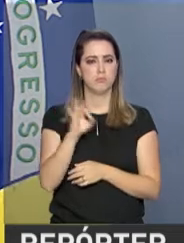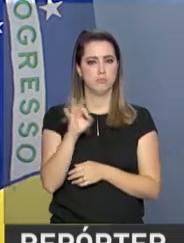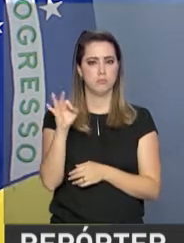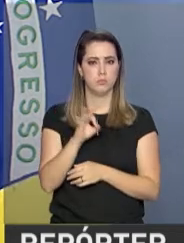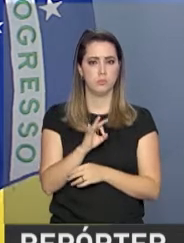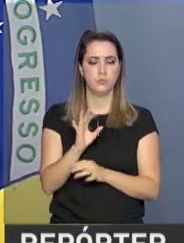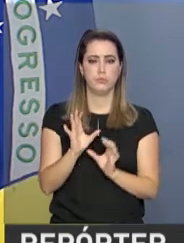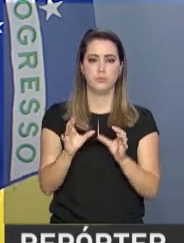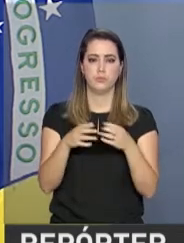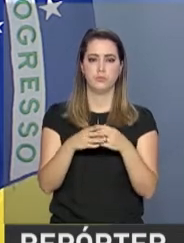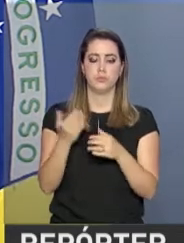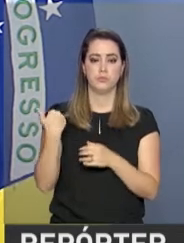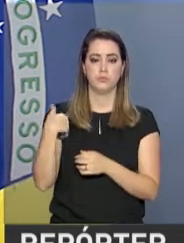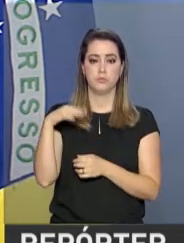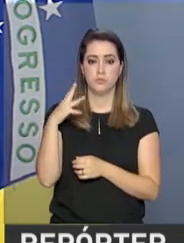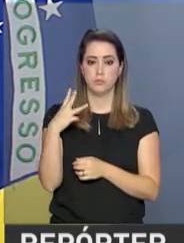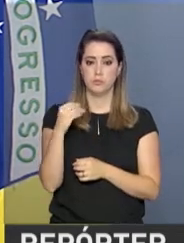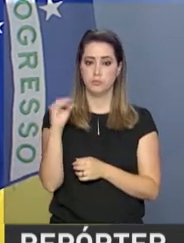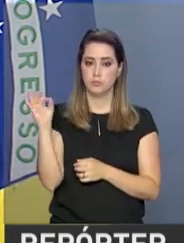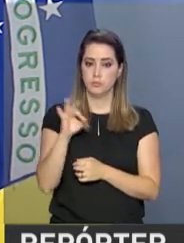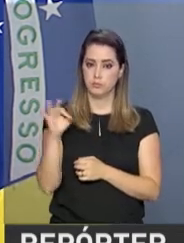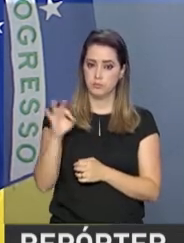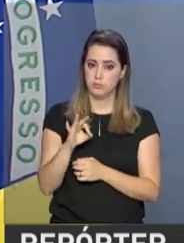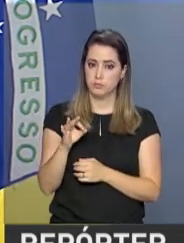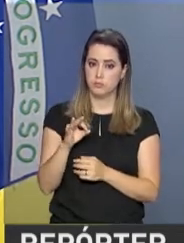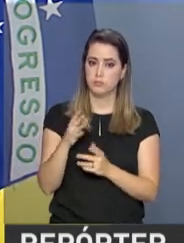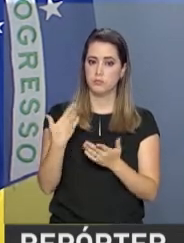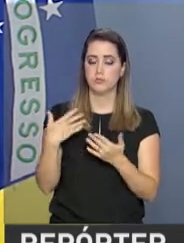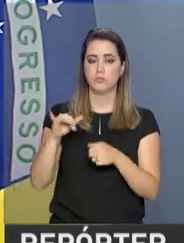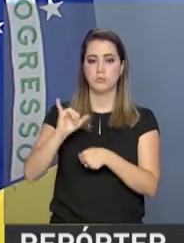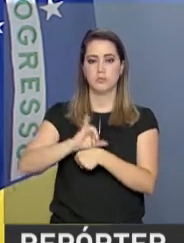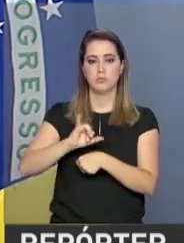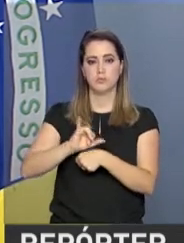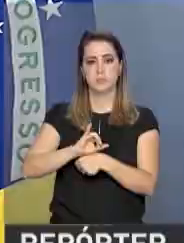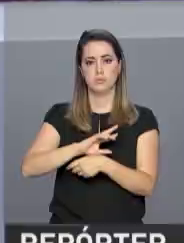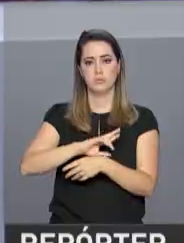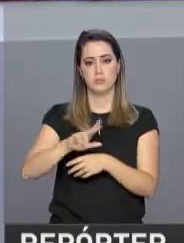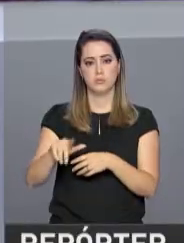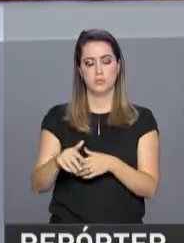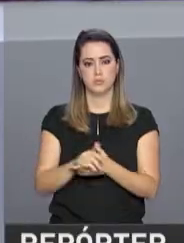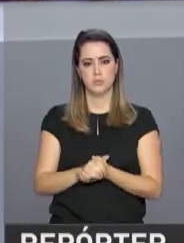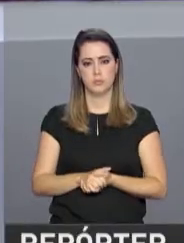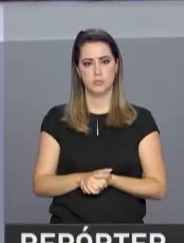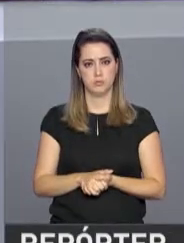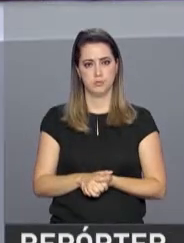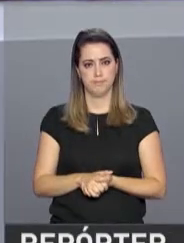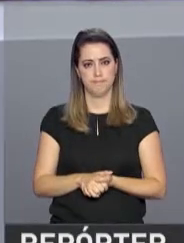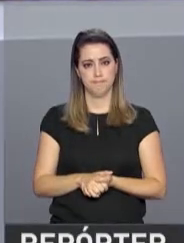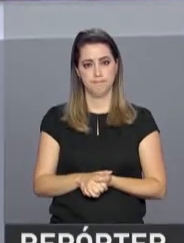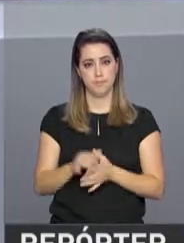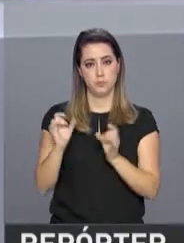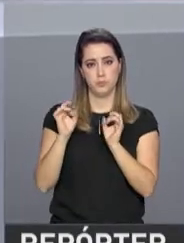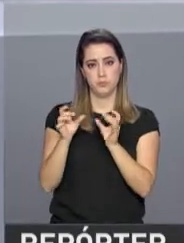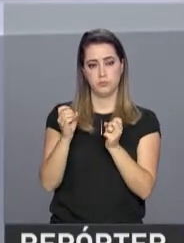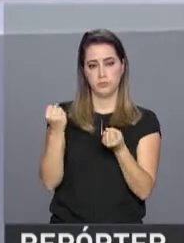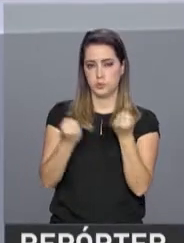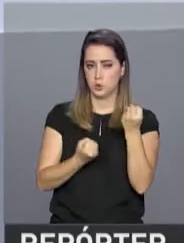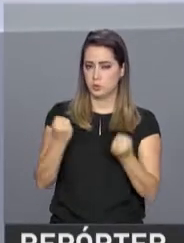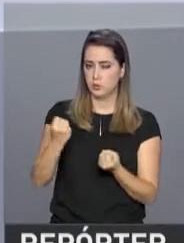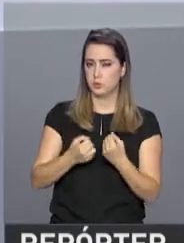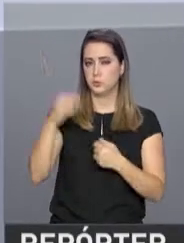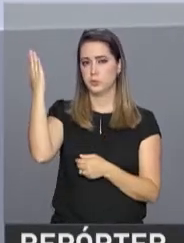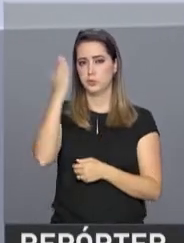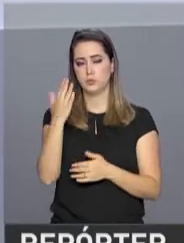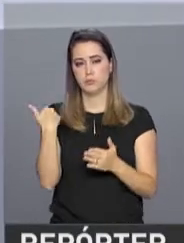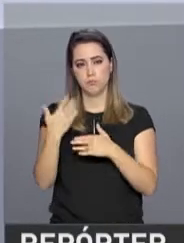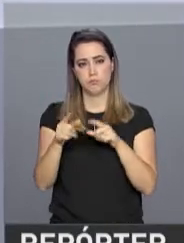no estado e de mais de 30% na capital e Baixada. Venda e produção de carros no Brasil